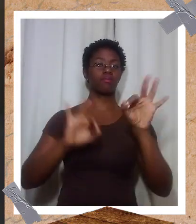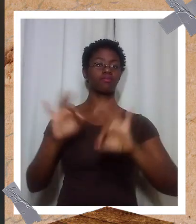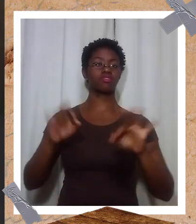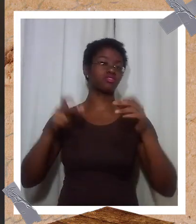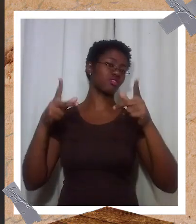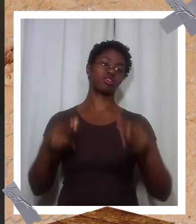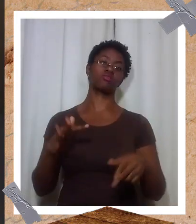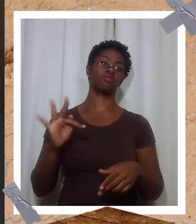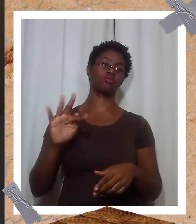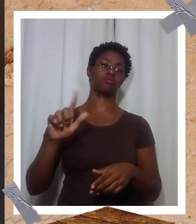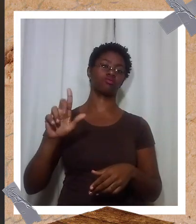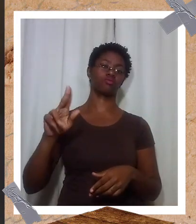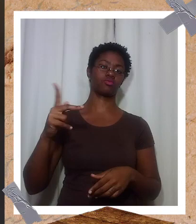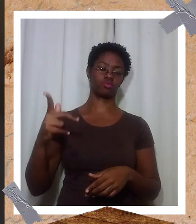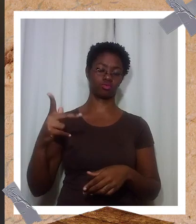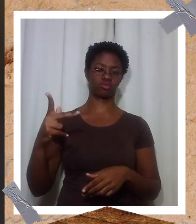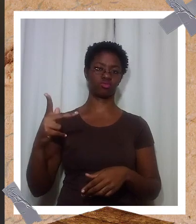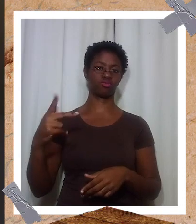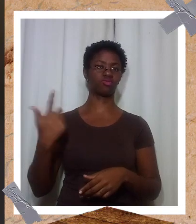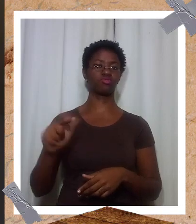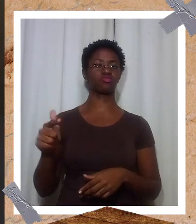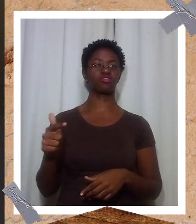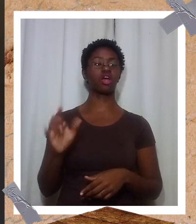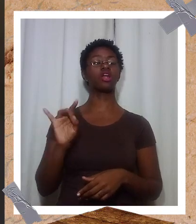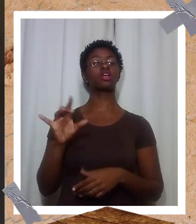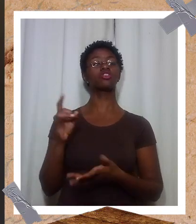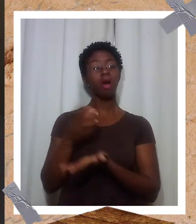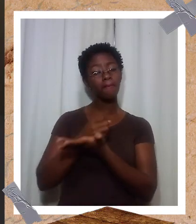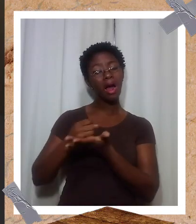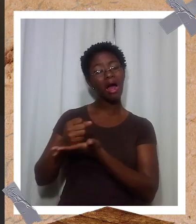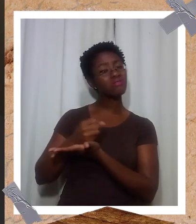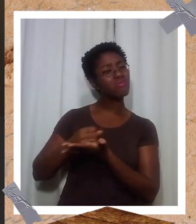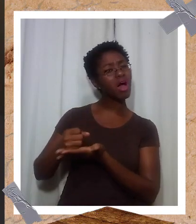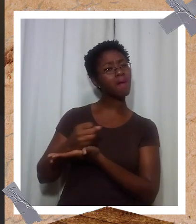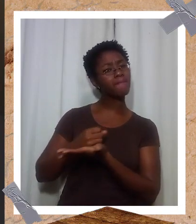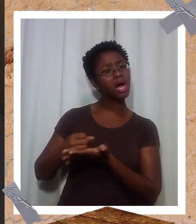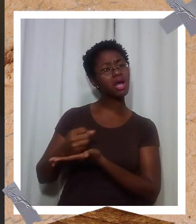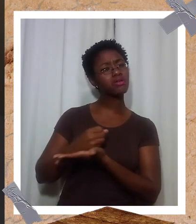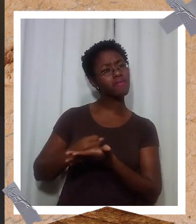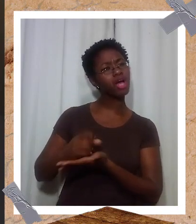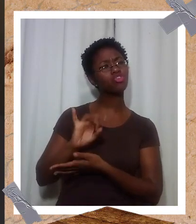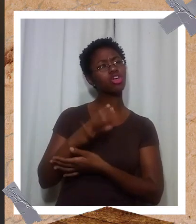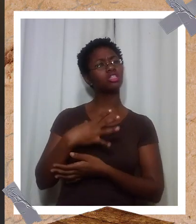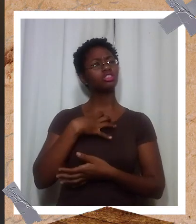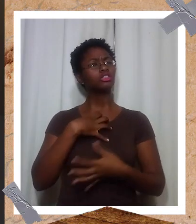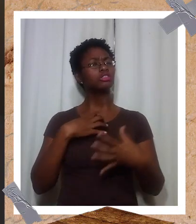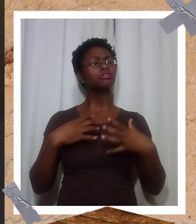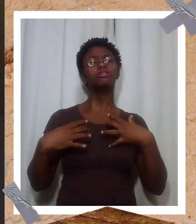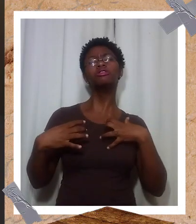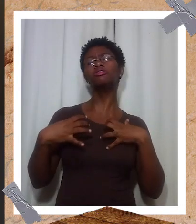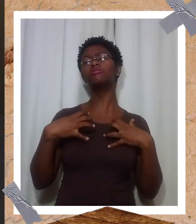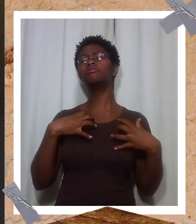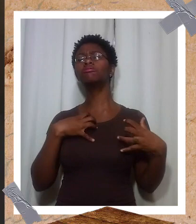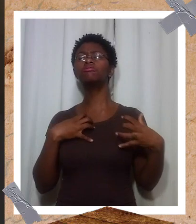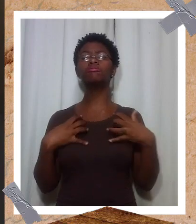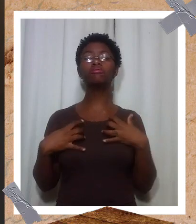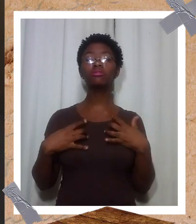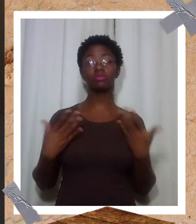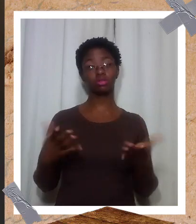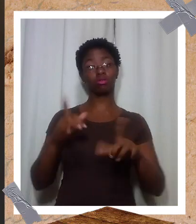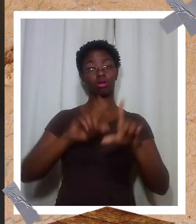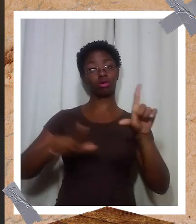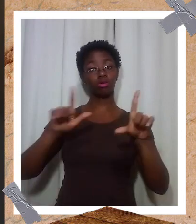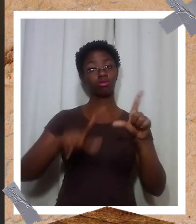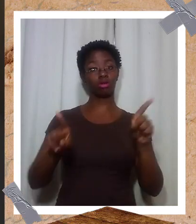a FLUP, né? Então era tudo muito na base assim, da intuição. A literatura, ela também me proporcionou